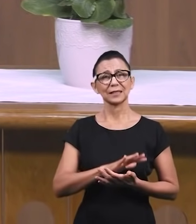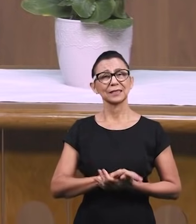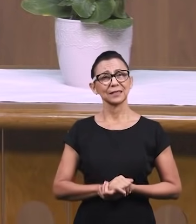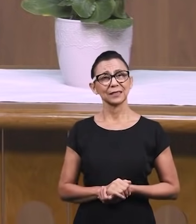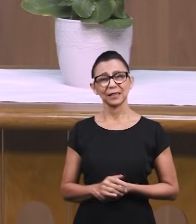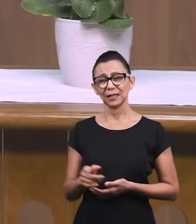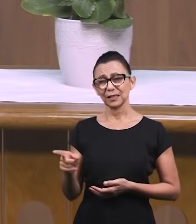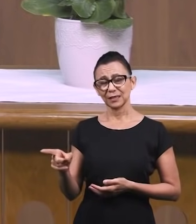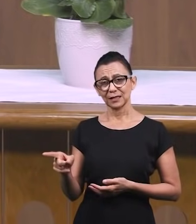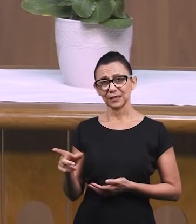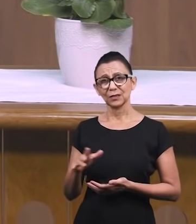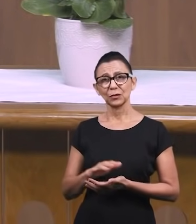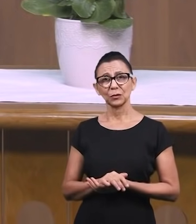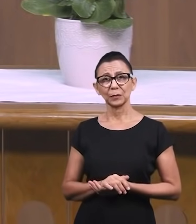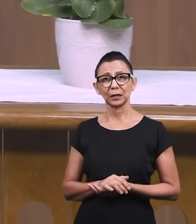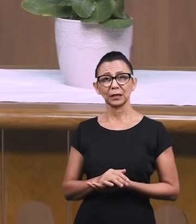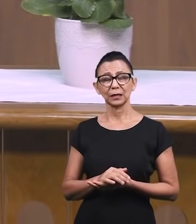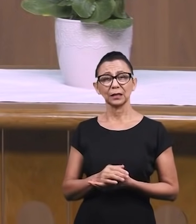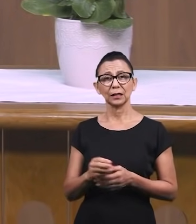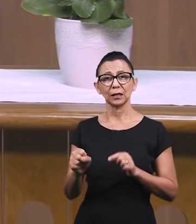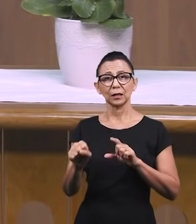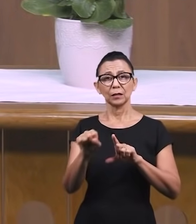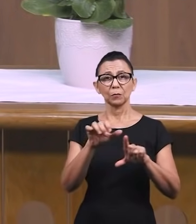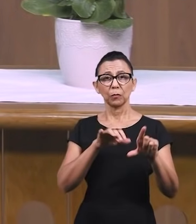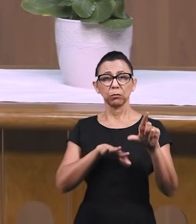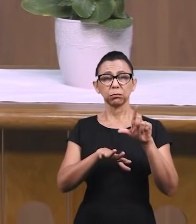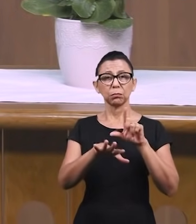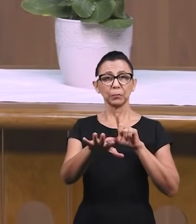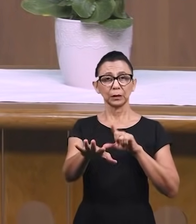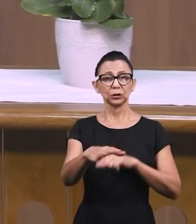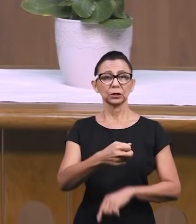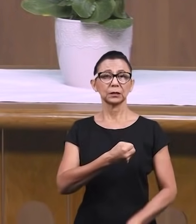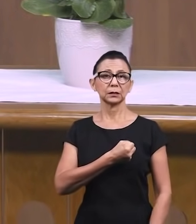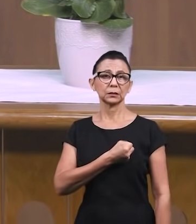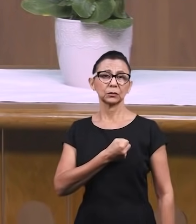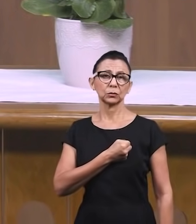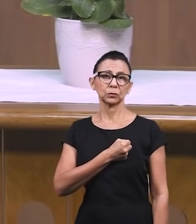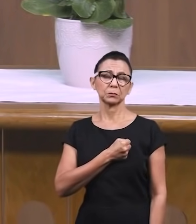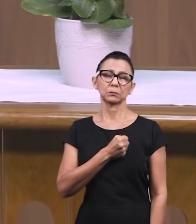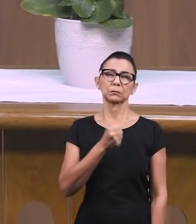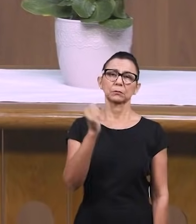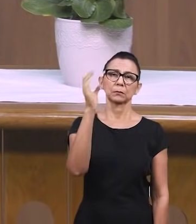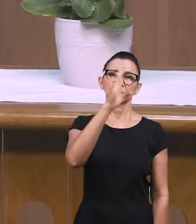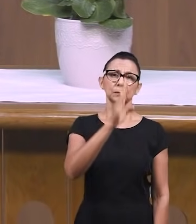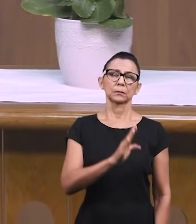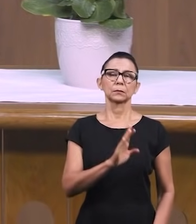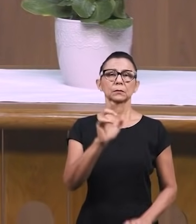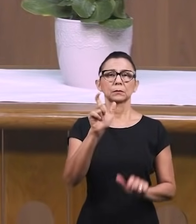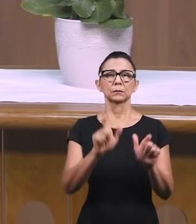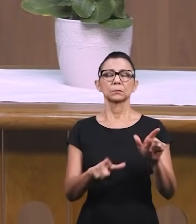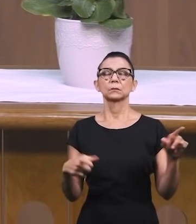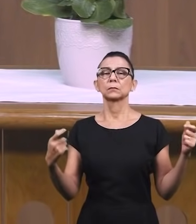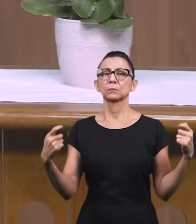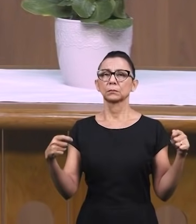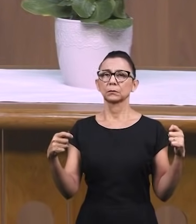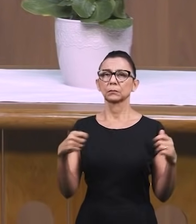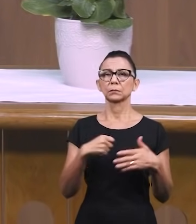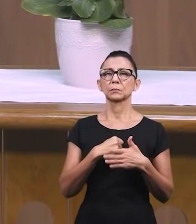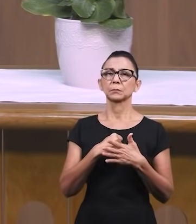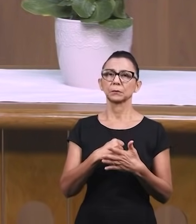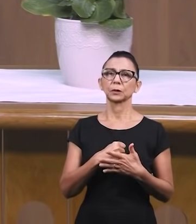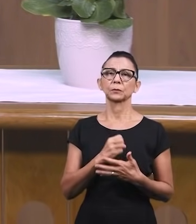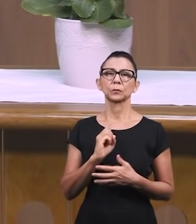gratuito. Salve esse número, compartilhe ele com pessoas que você conhece de qualquer lugar do Brasil que estejam precisando de receber